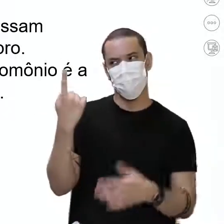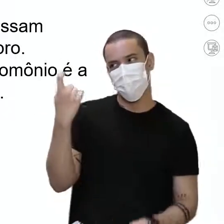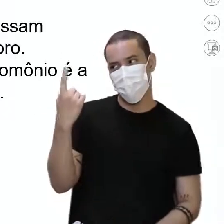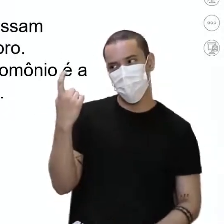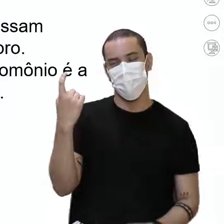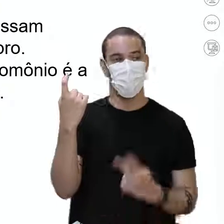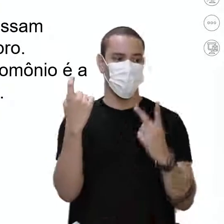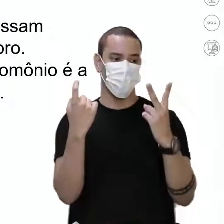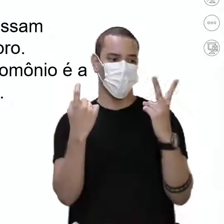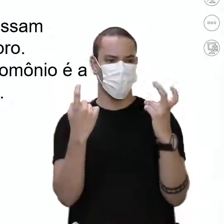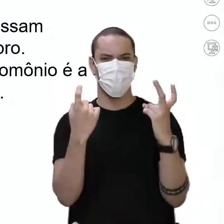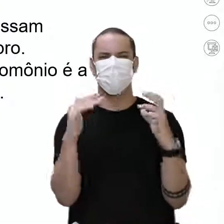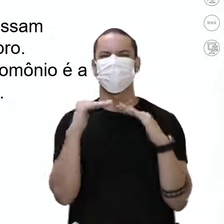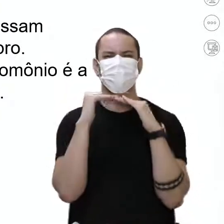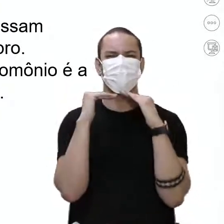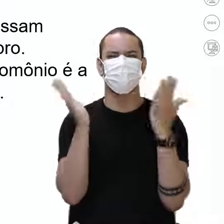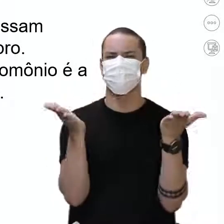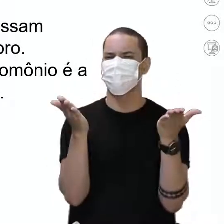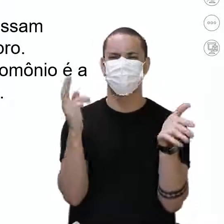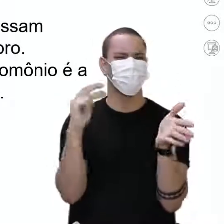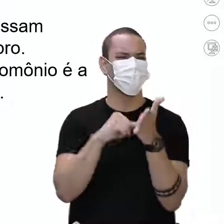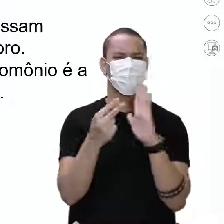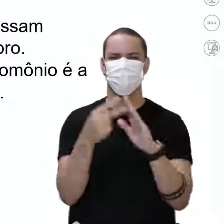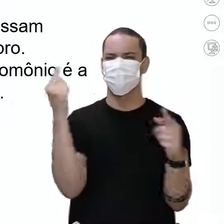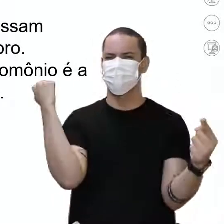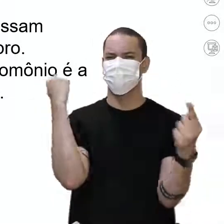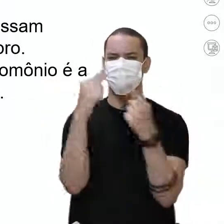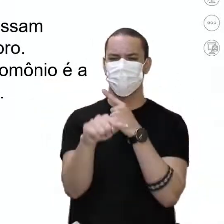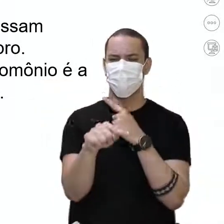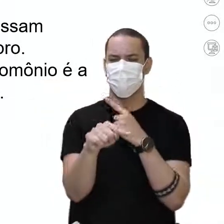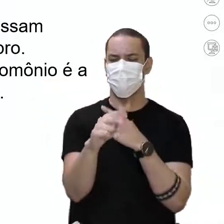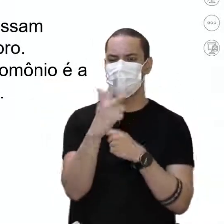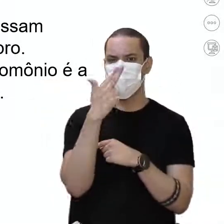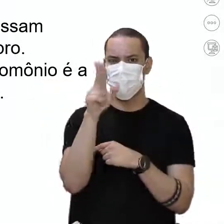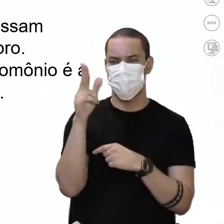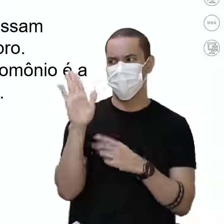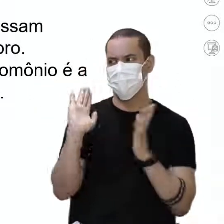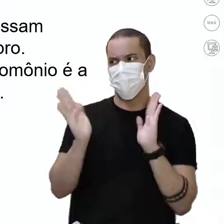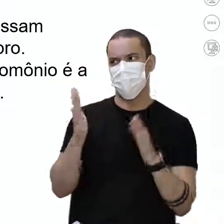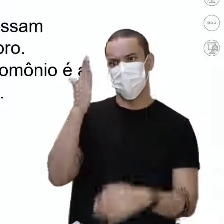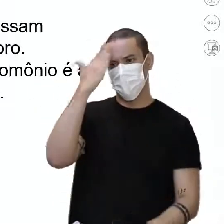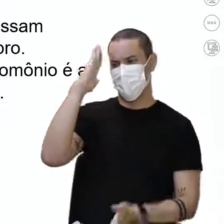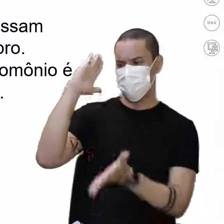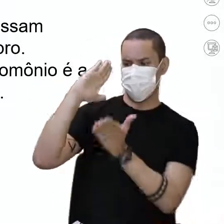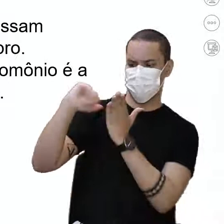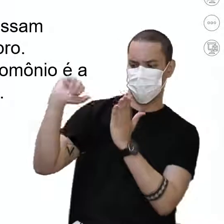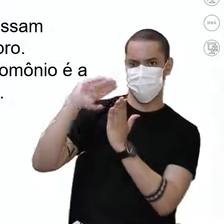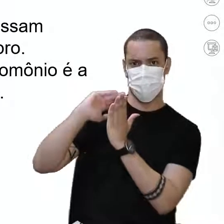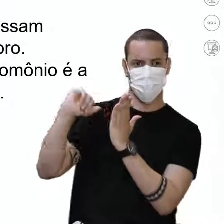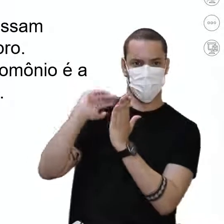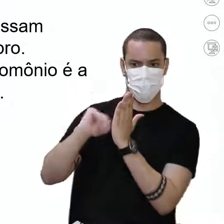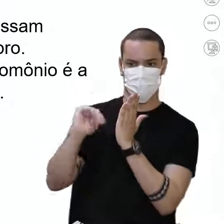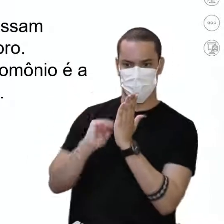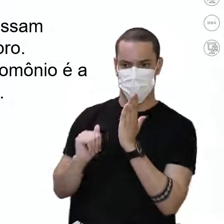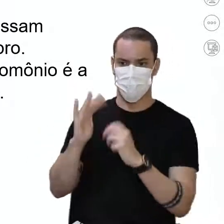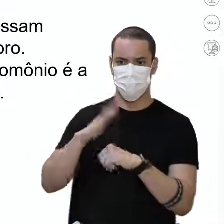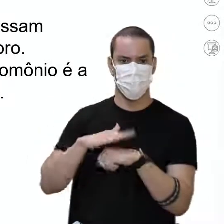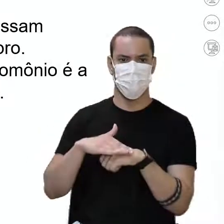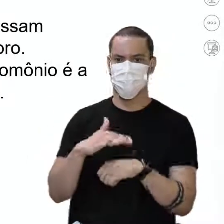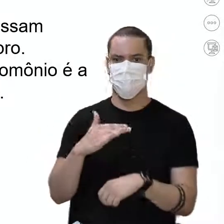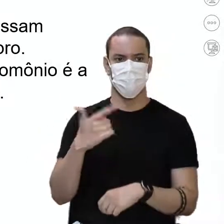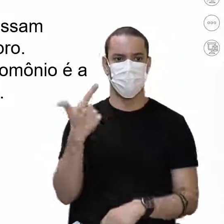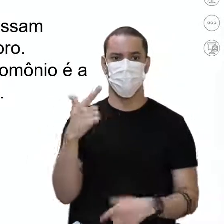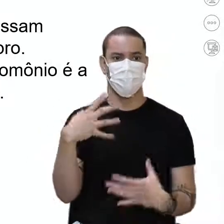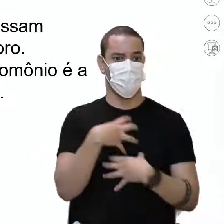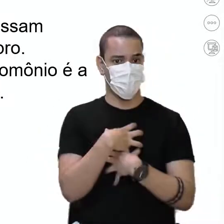ou duas que não tem nada a ver, que é justamente para você já começar a tirar as alternativas que não